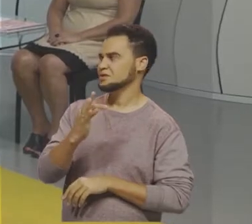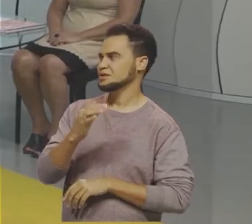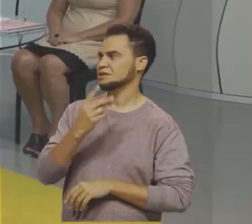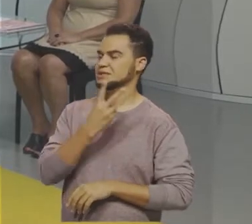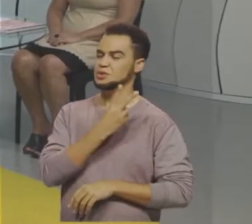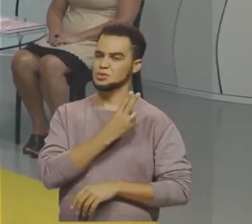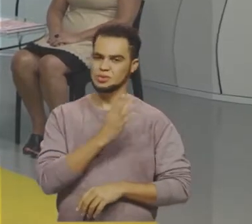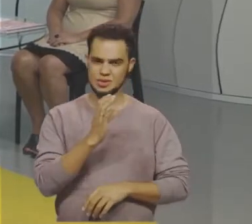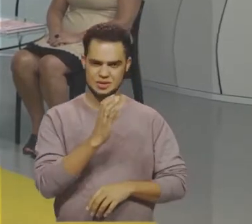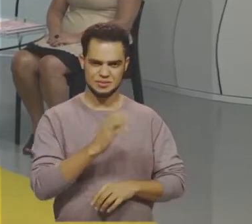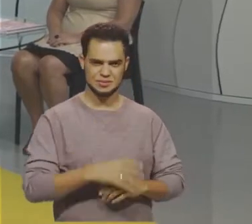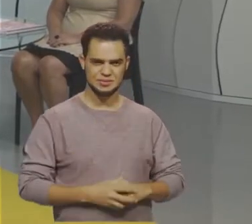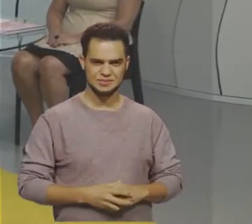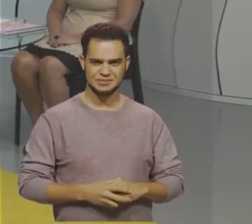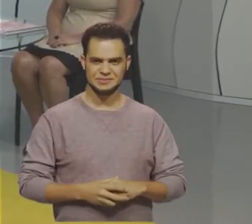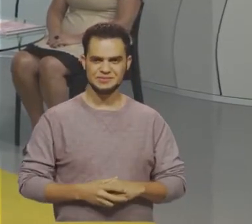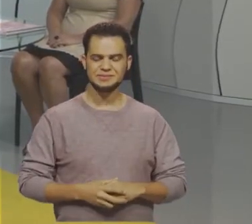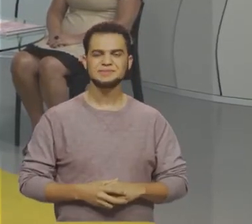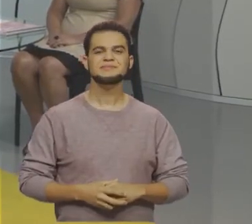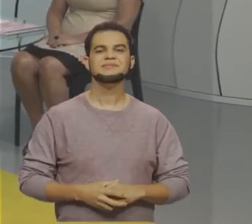Fernanda, abraço.